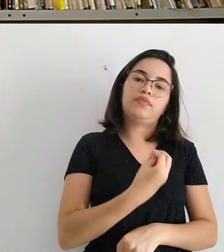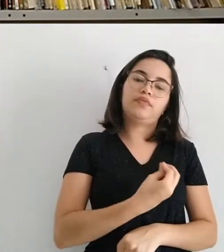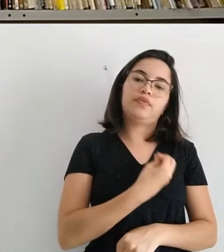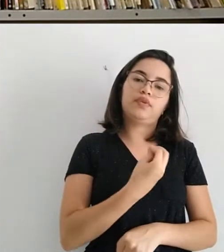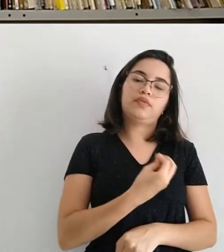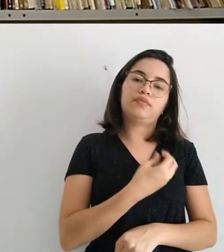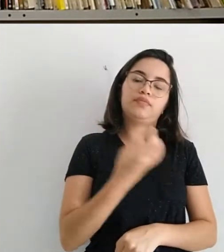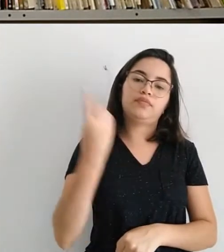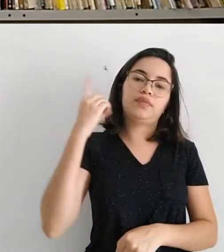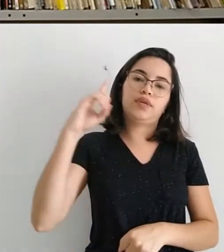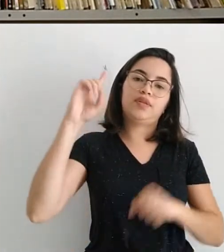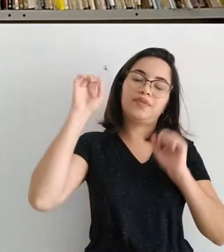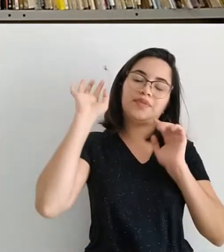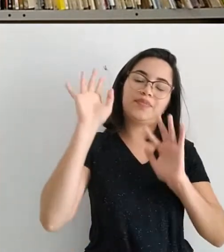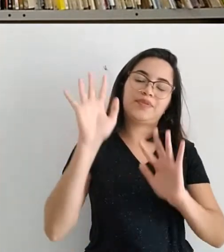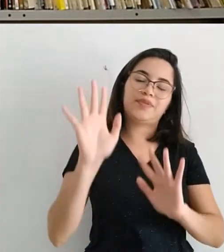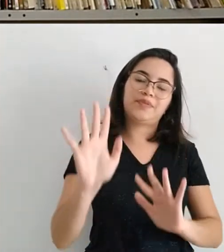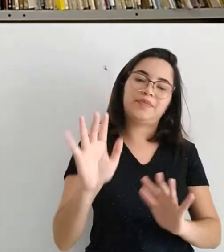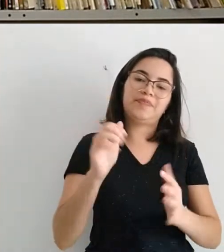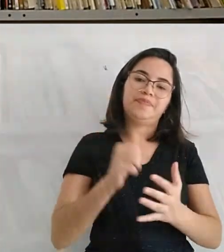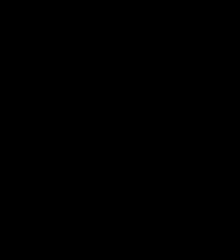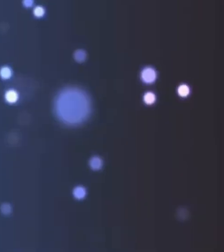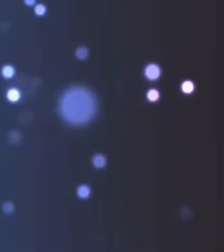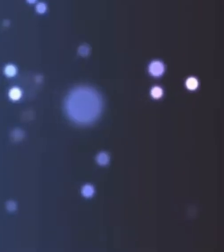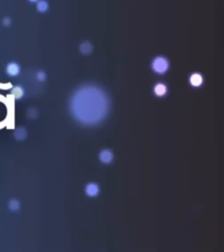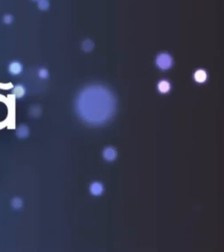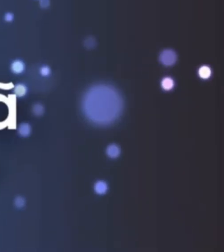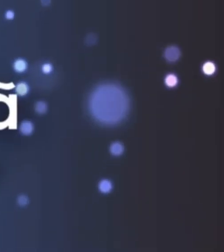vida e que Deus o abençoe.